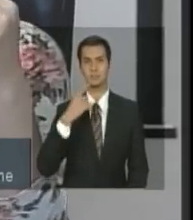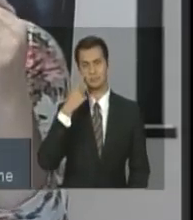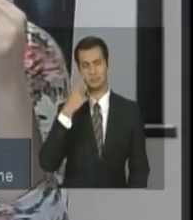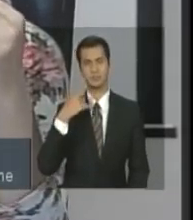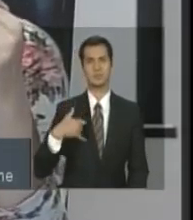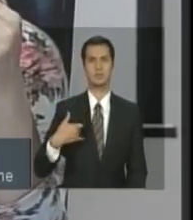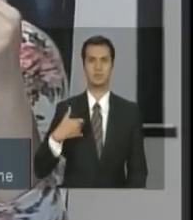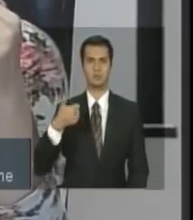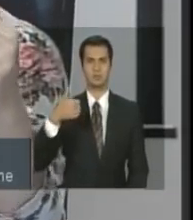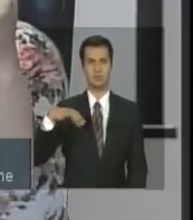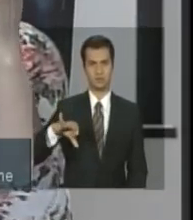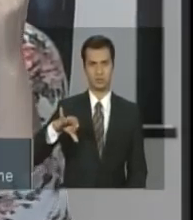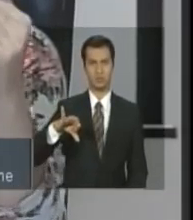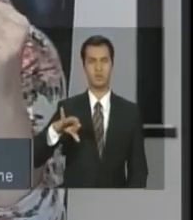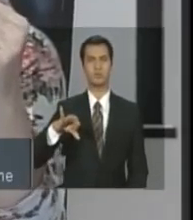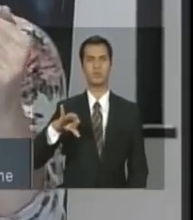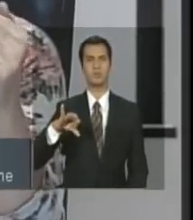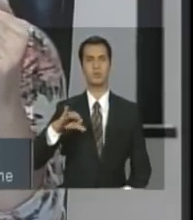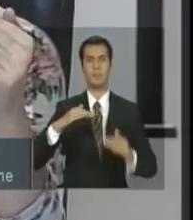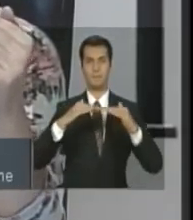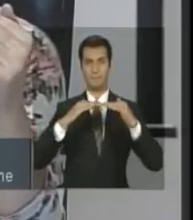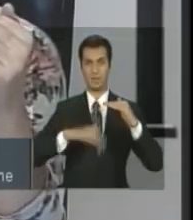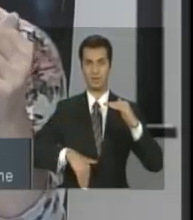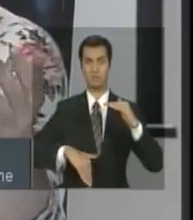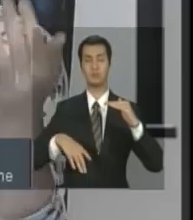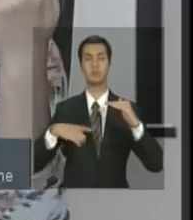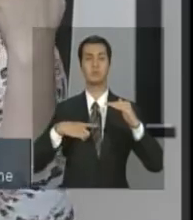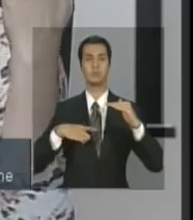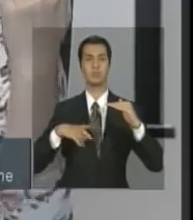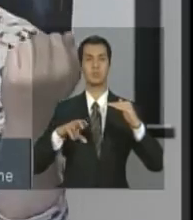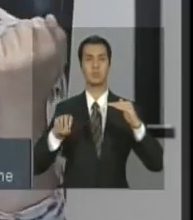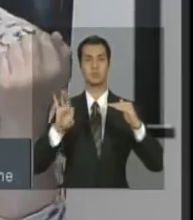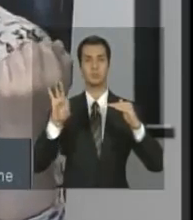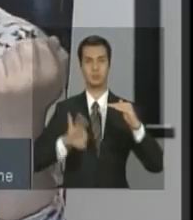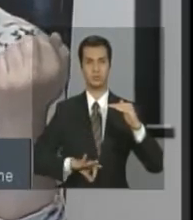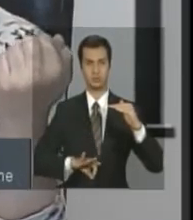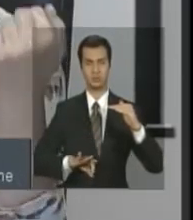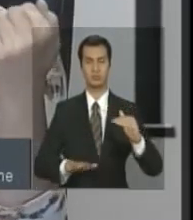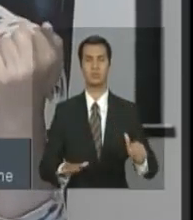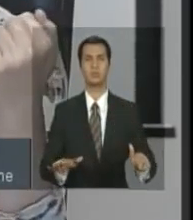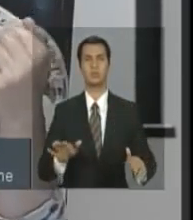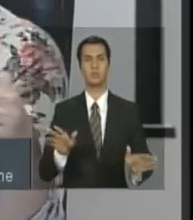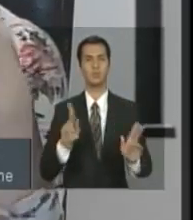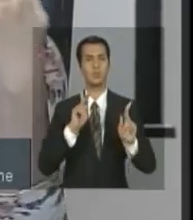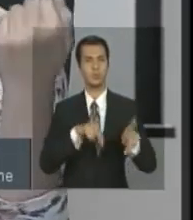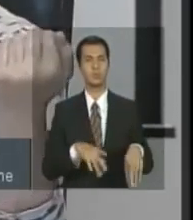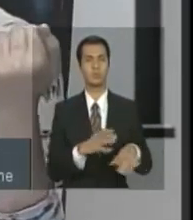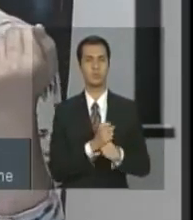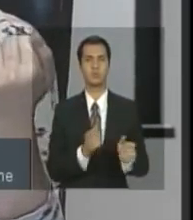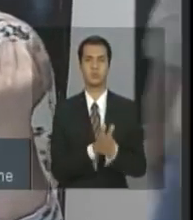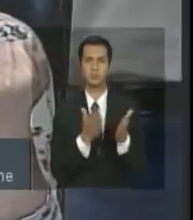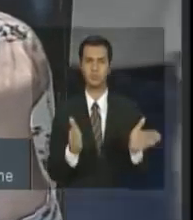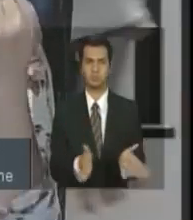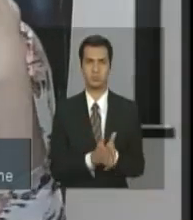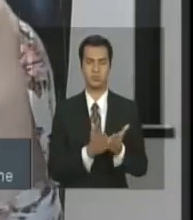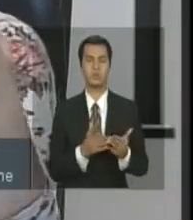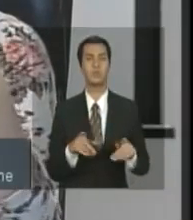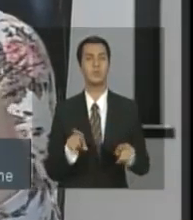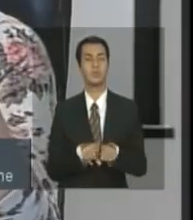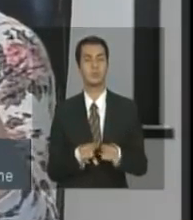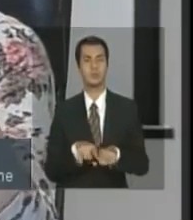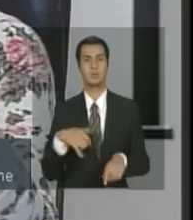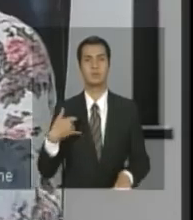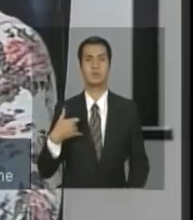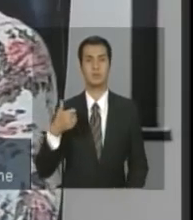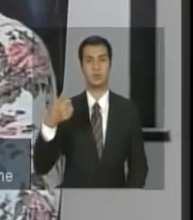representam 51% da população extremamente pobre, e o público abaixo de 14 anos, 39%.